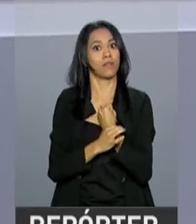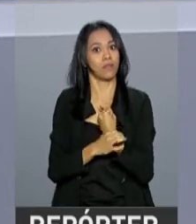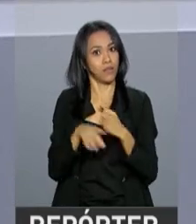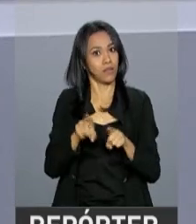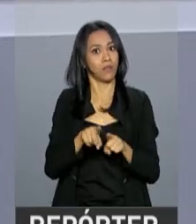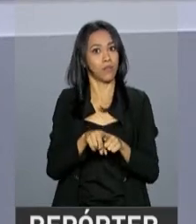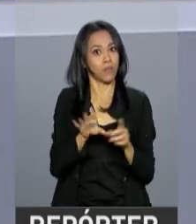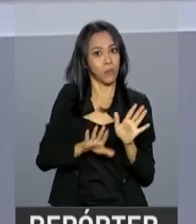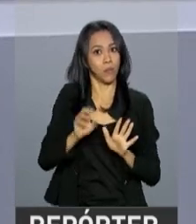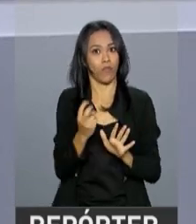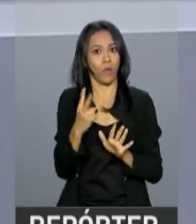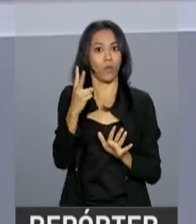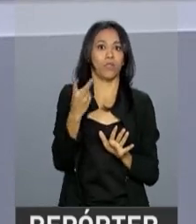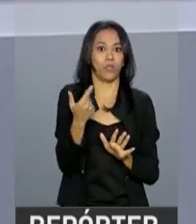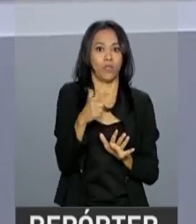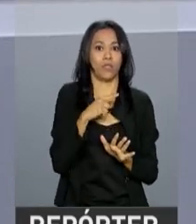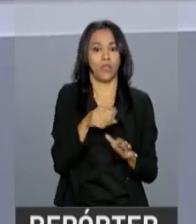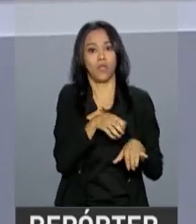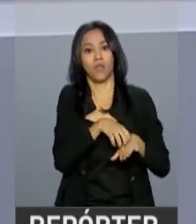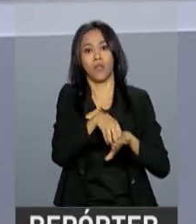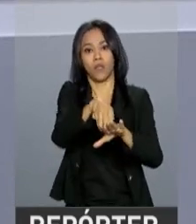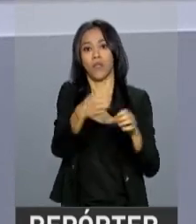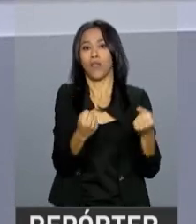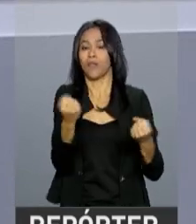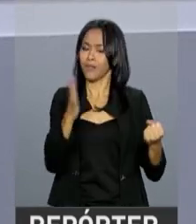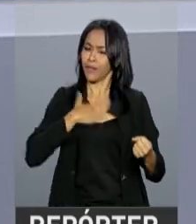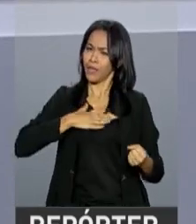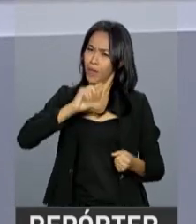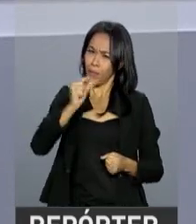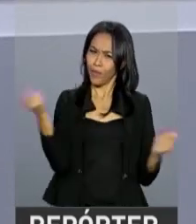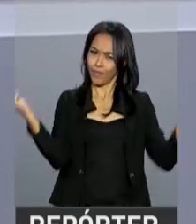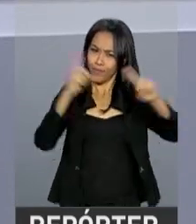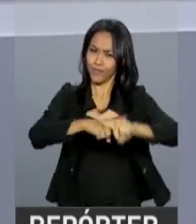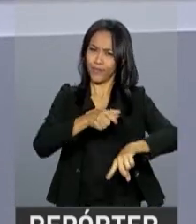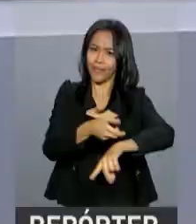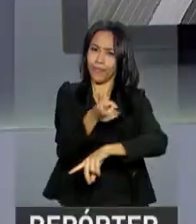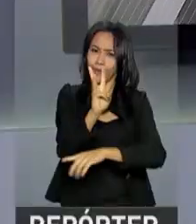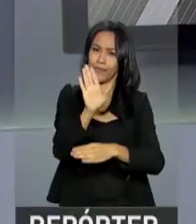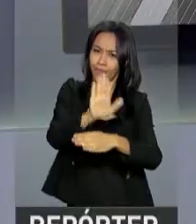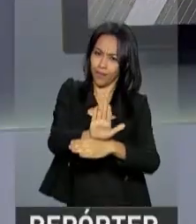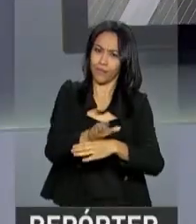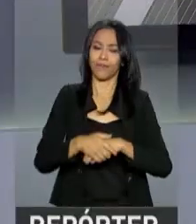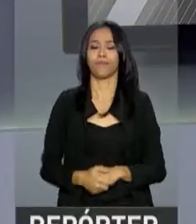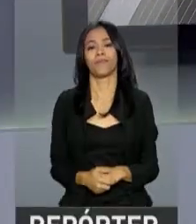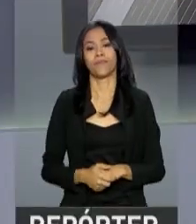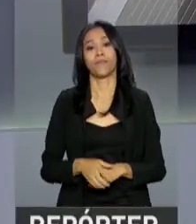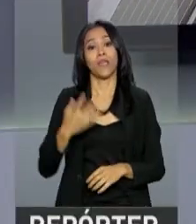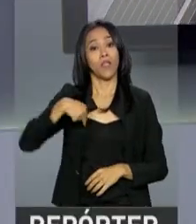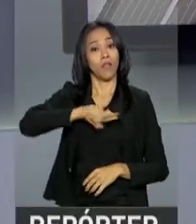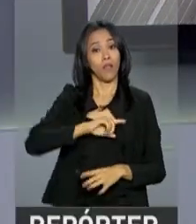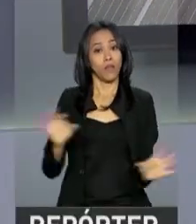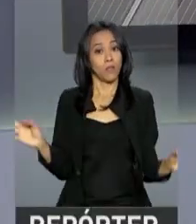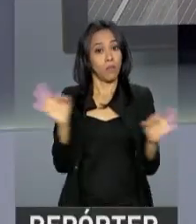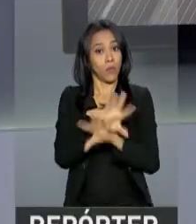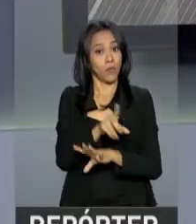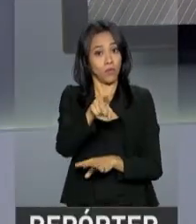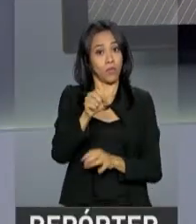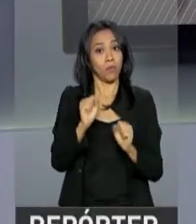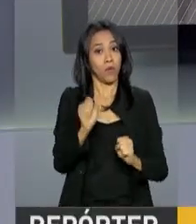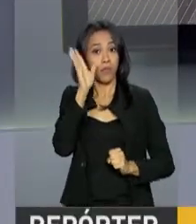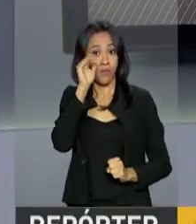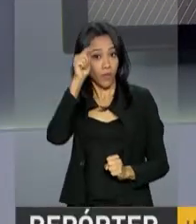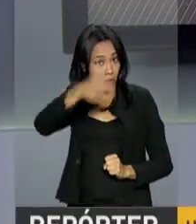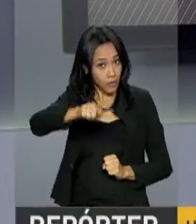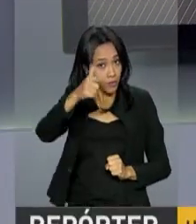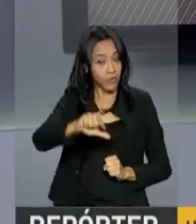valores a nossa seleção enfrenta a sérvia logo mais às três da tarde nós ficamos por aqui você pode rever as reportagens no